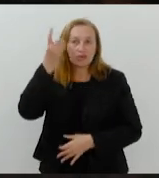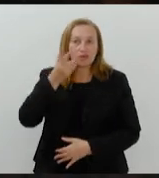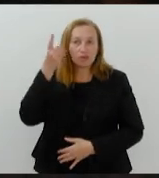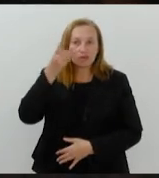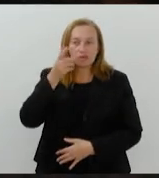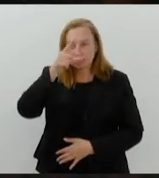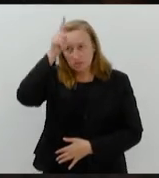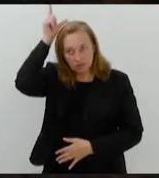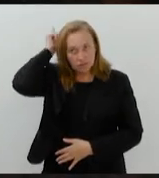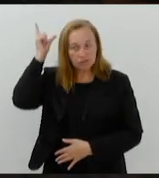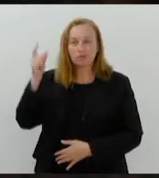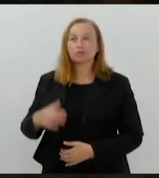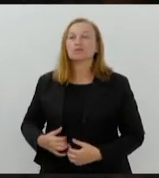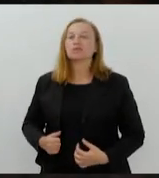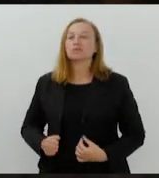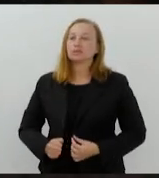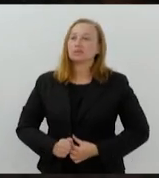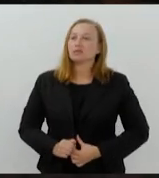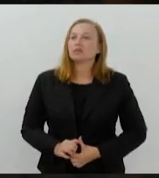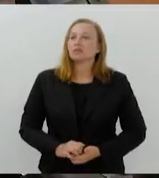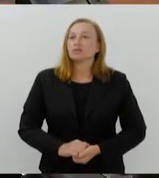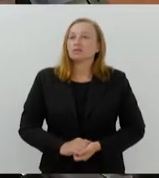Luiz Paulo.